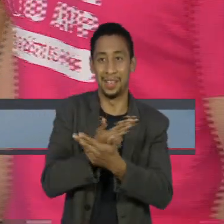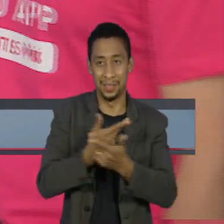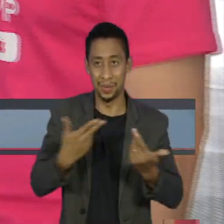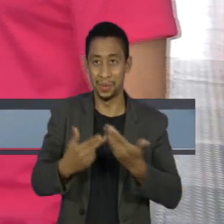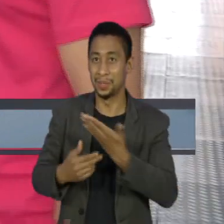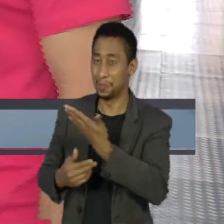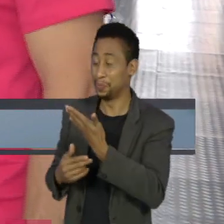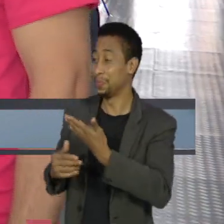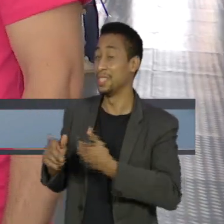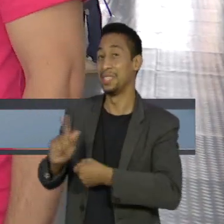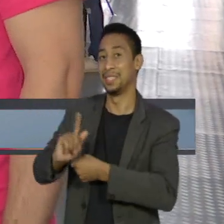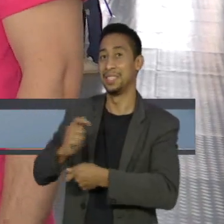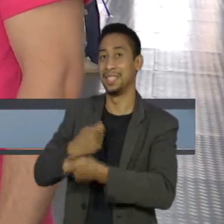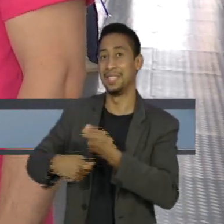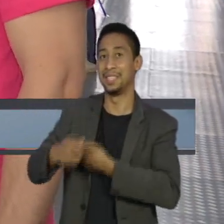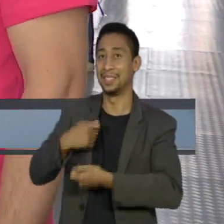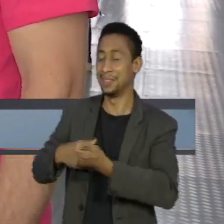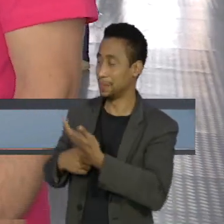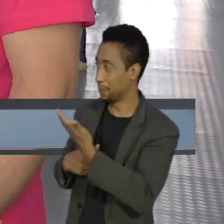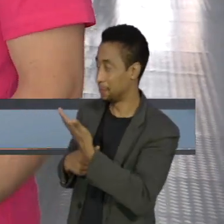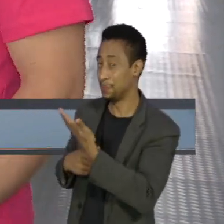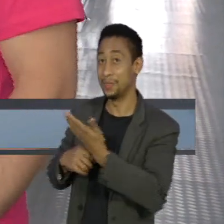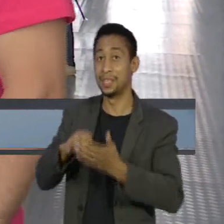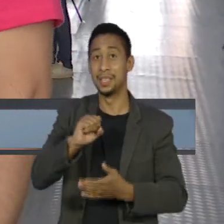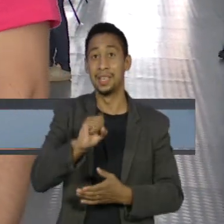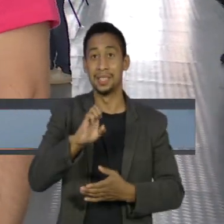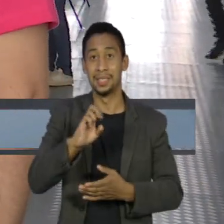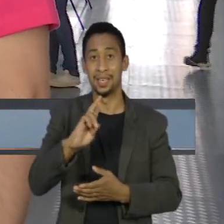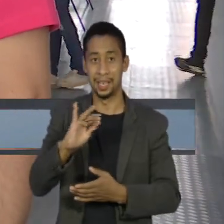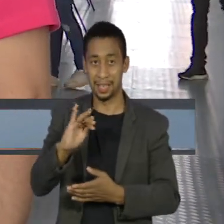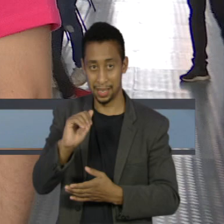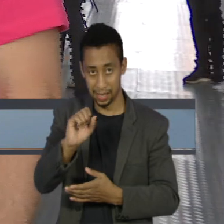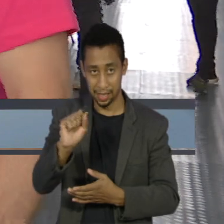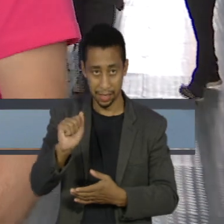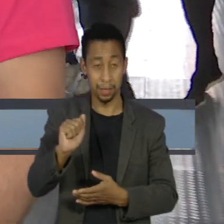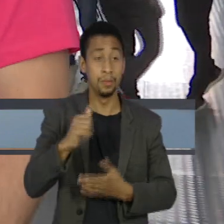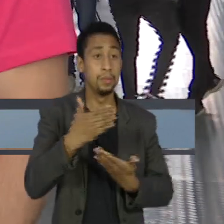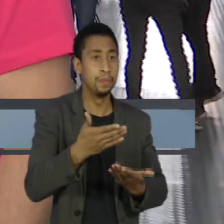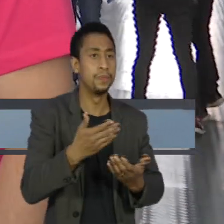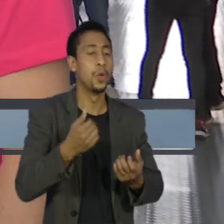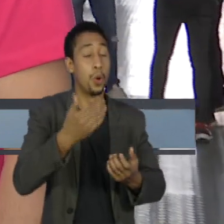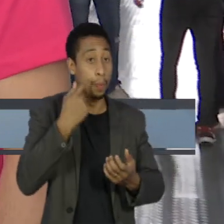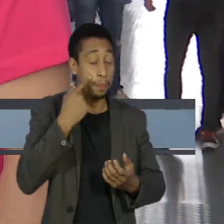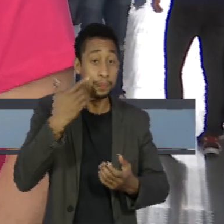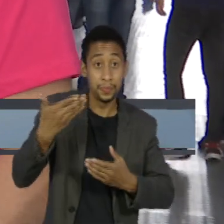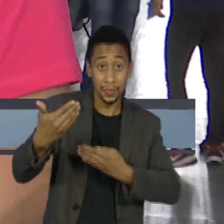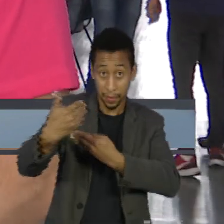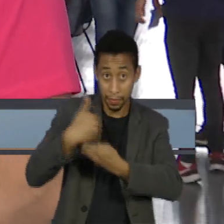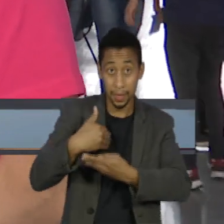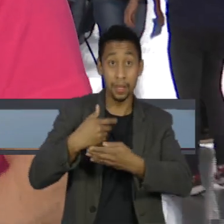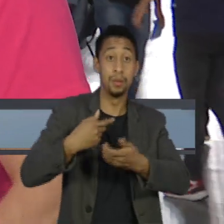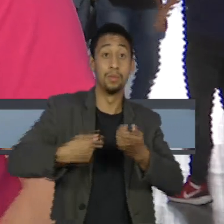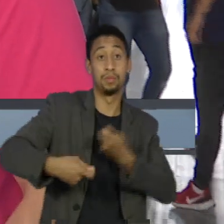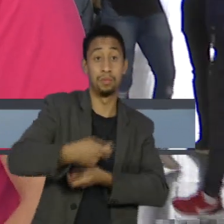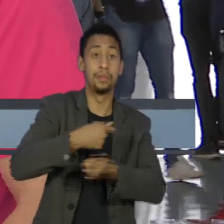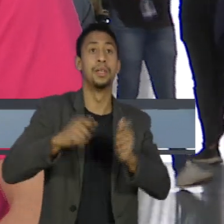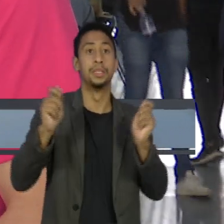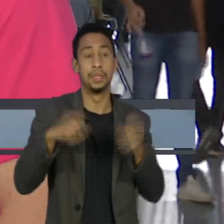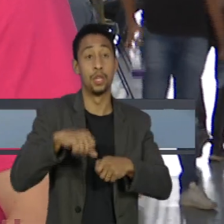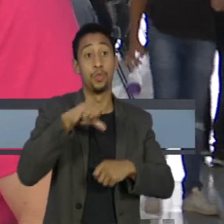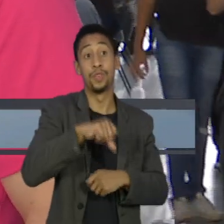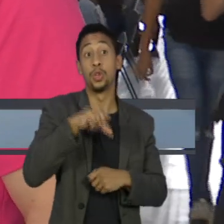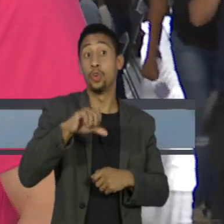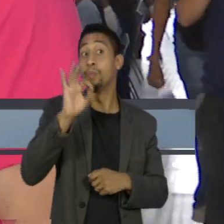Serasa. Thiago, como que funciona tudo? Bom, o consumidor que vem até o Largo da Batata, ele pode negociar suas dívidas com até 99%